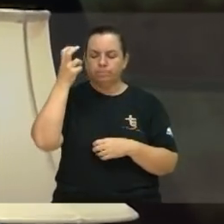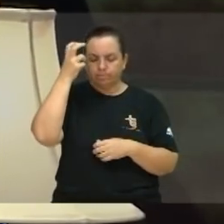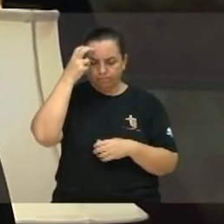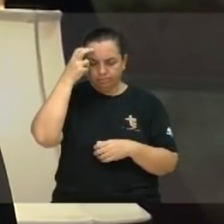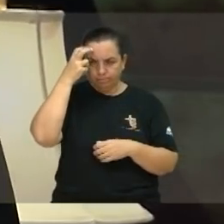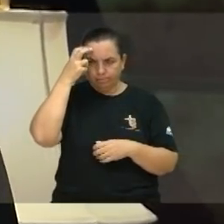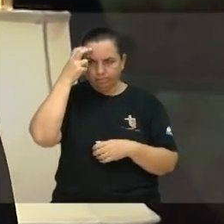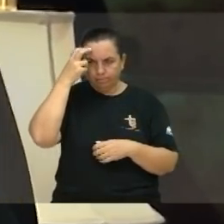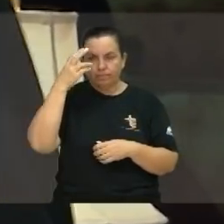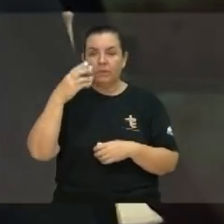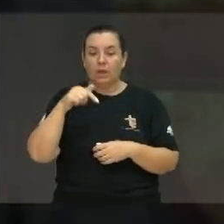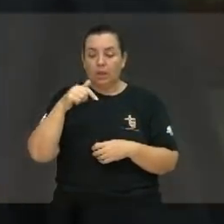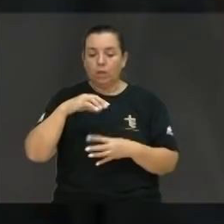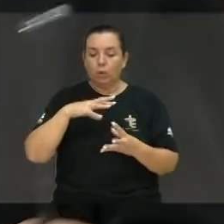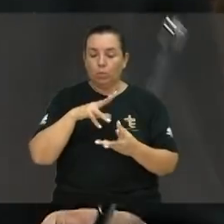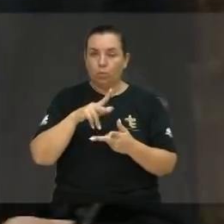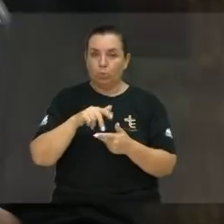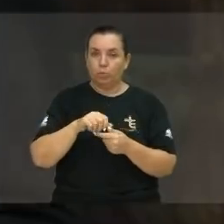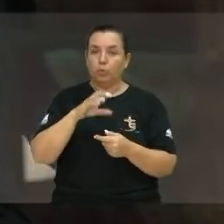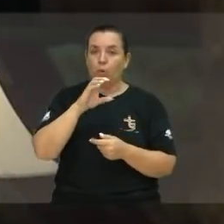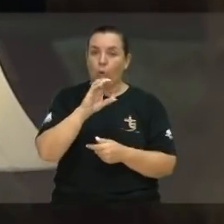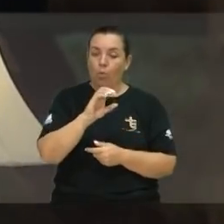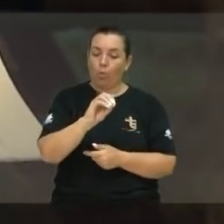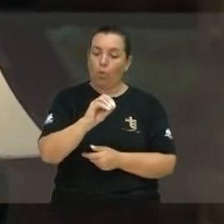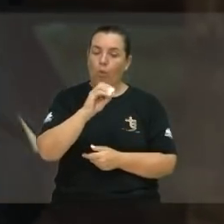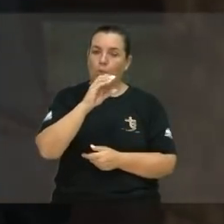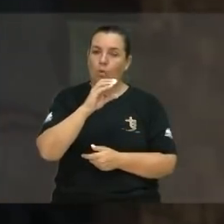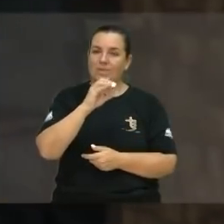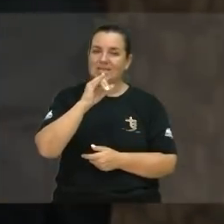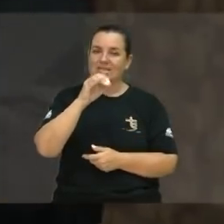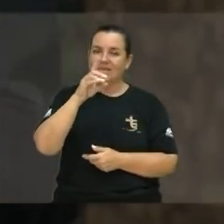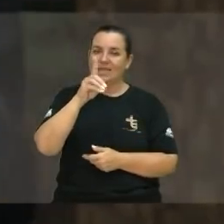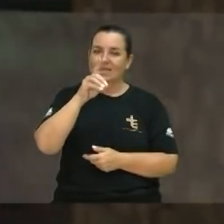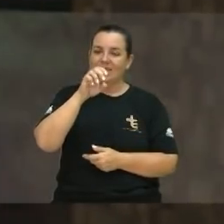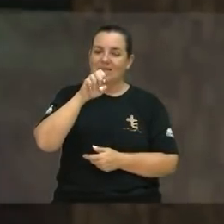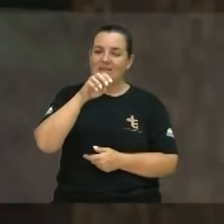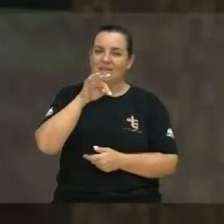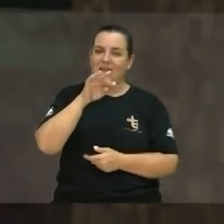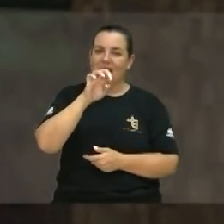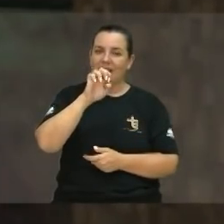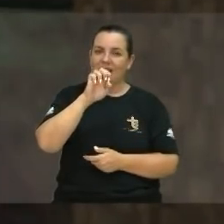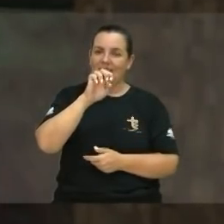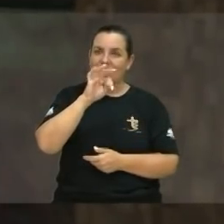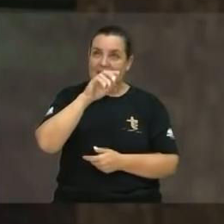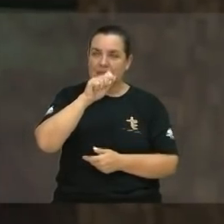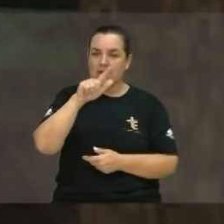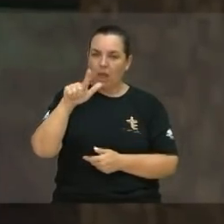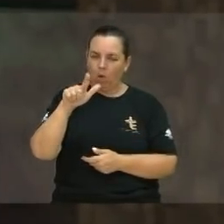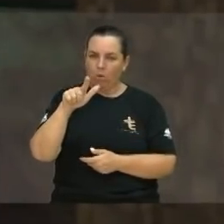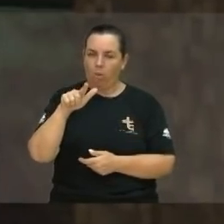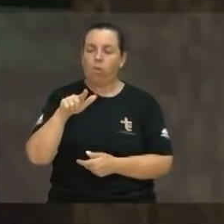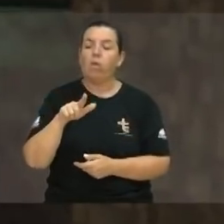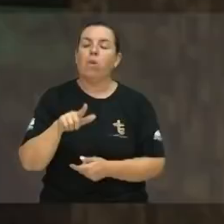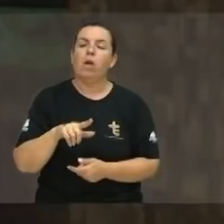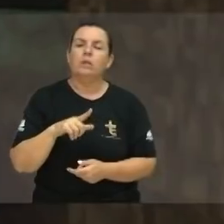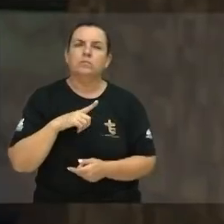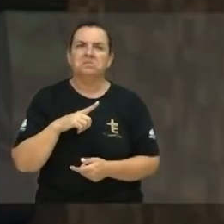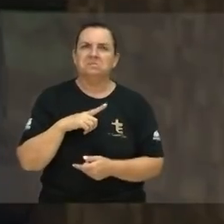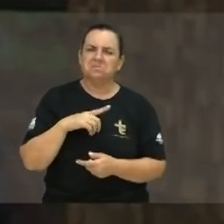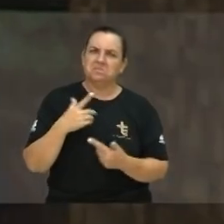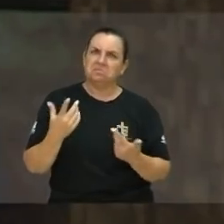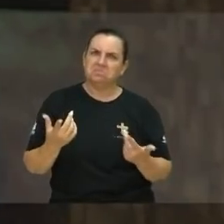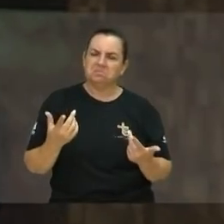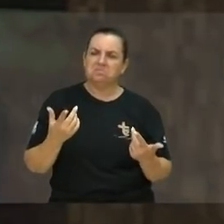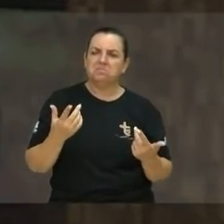no mundo ocidental parece que é um movimento do intelecto para a ação primeiro